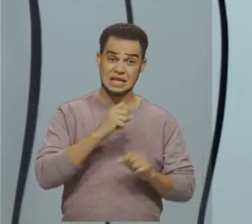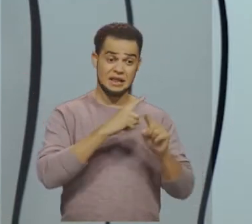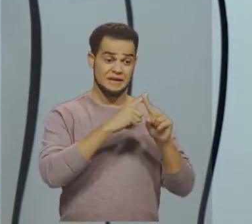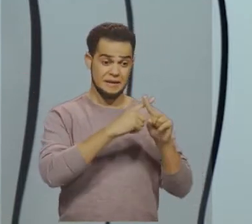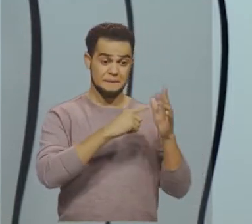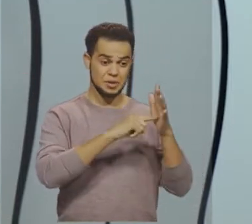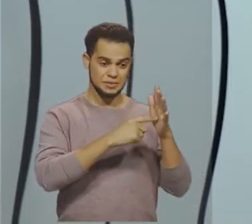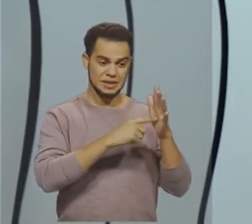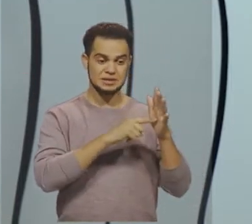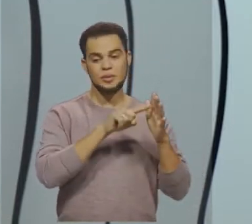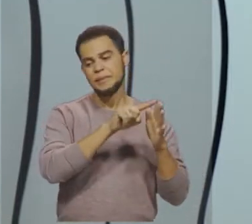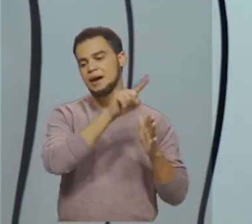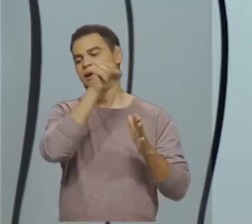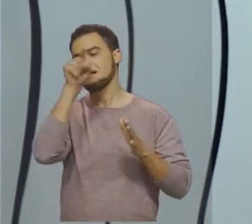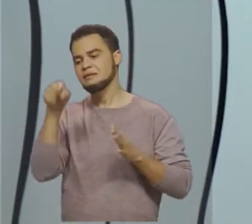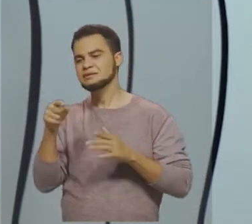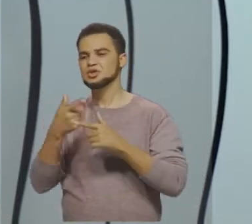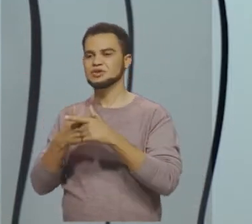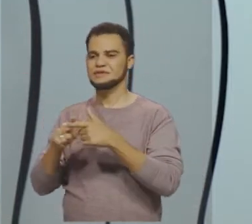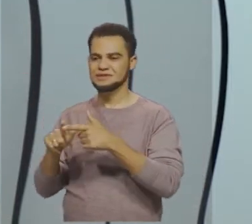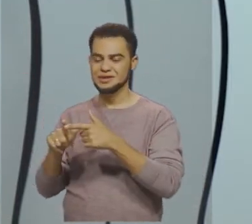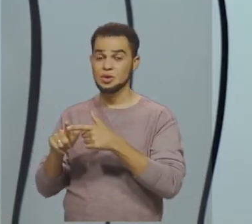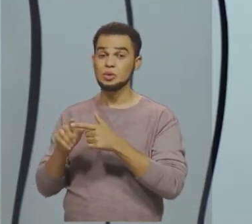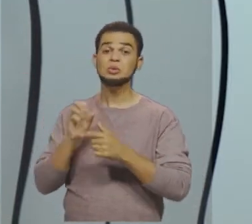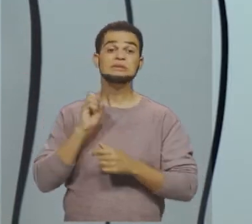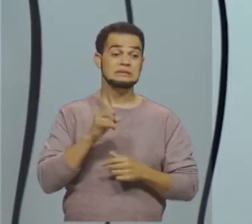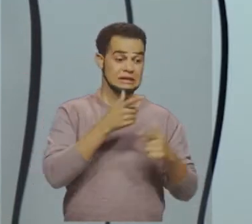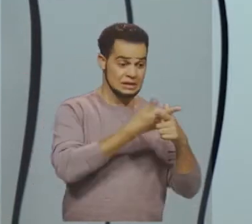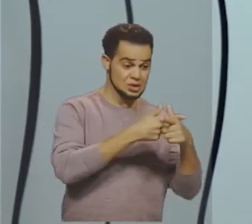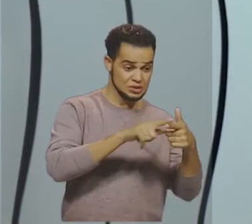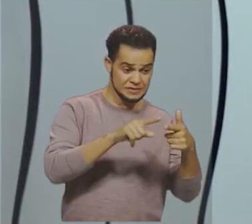tiver divisão, eu passo para o outro lado,